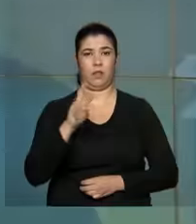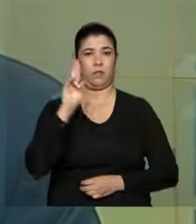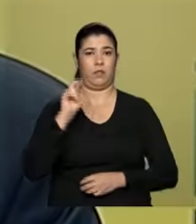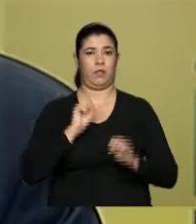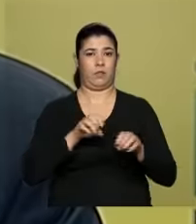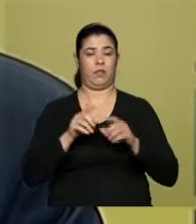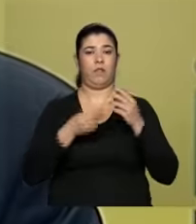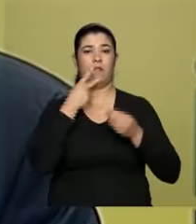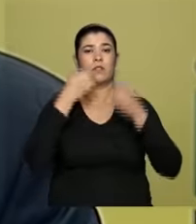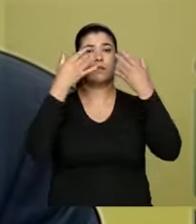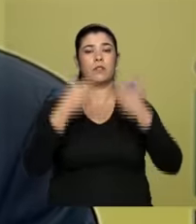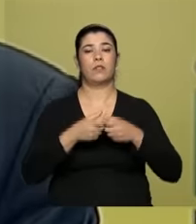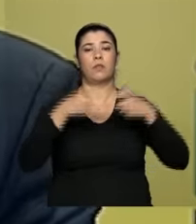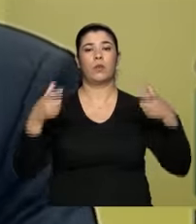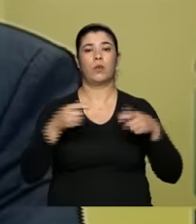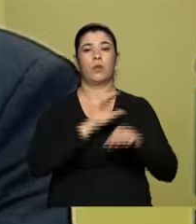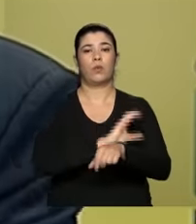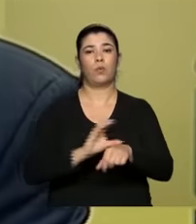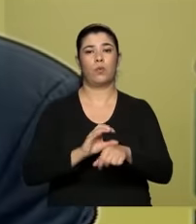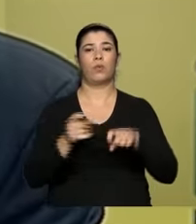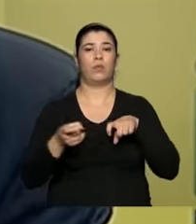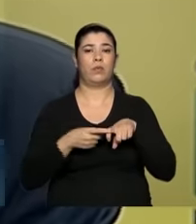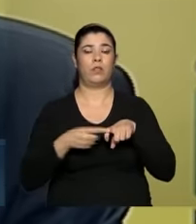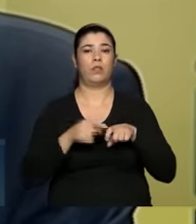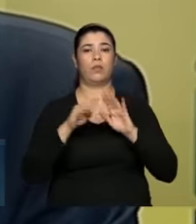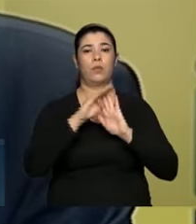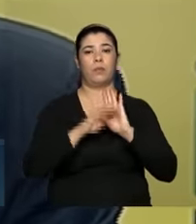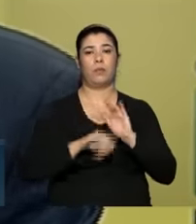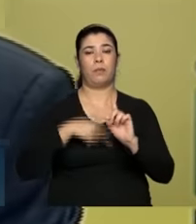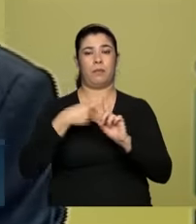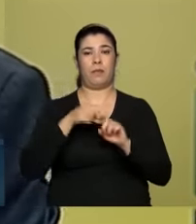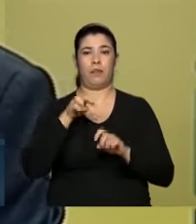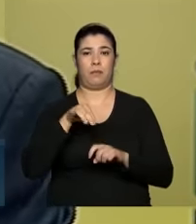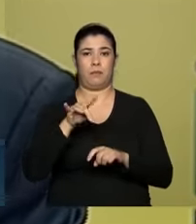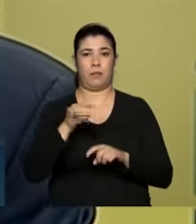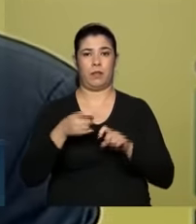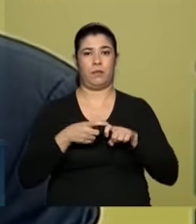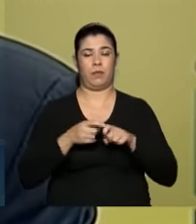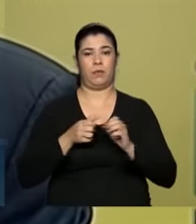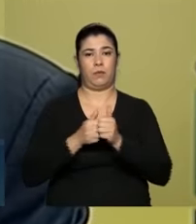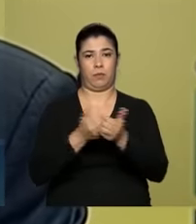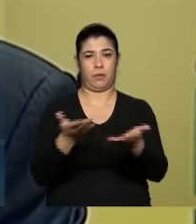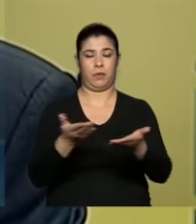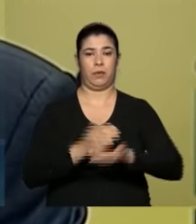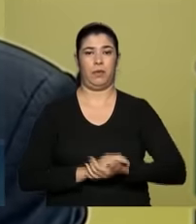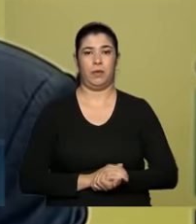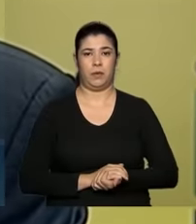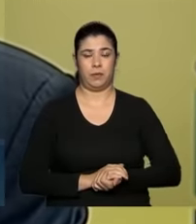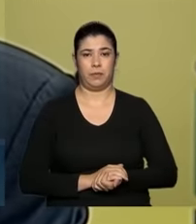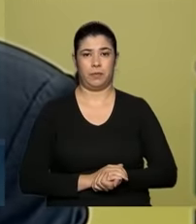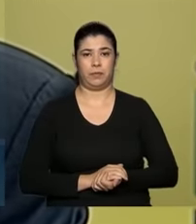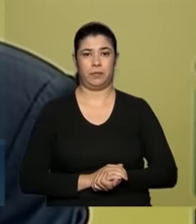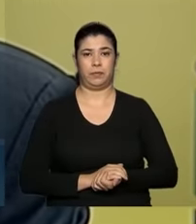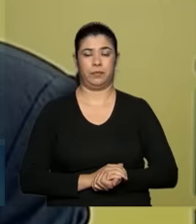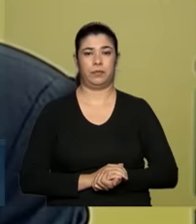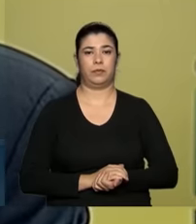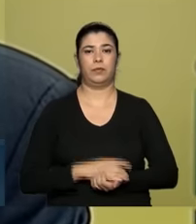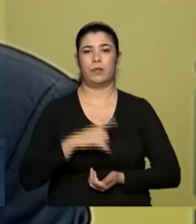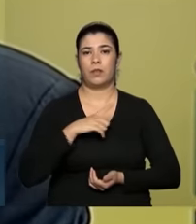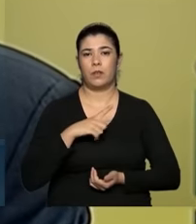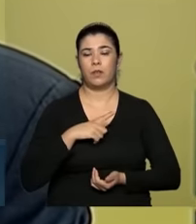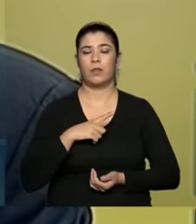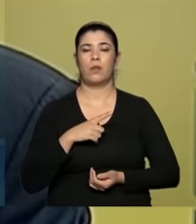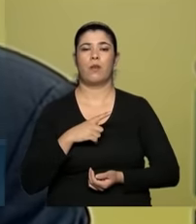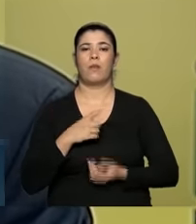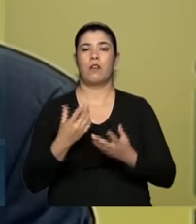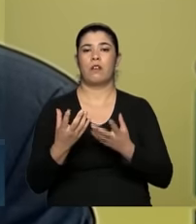a expansão dos cursos de medicina no âmbito do Mais Médicos. Vamos acompanhar. Que a maior parte das críticas, na